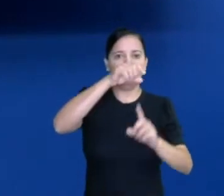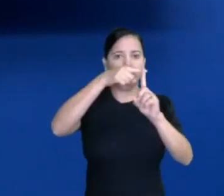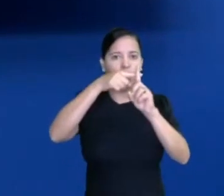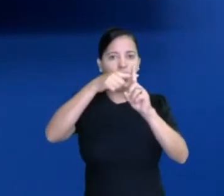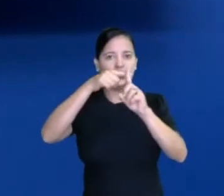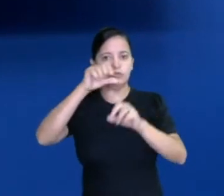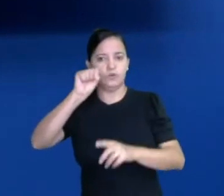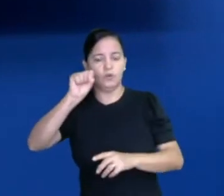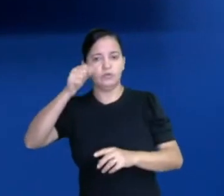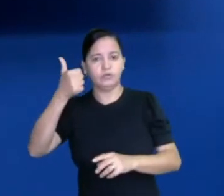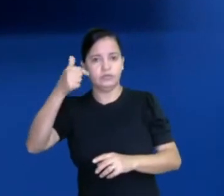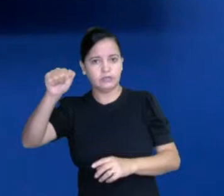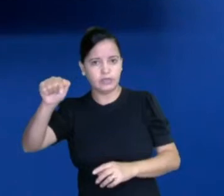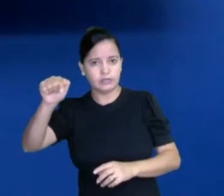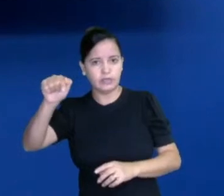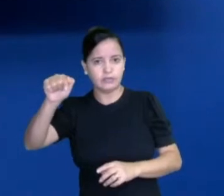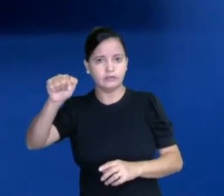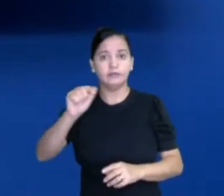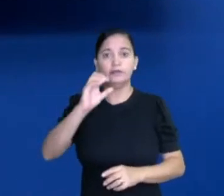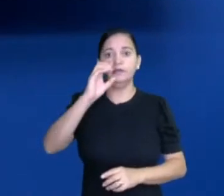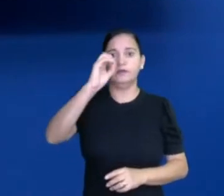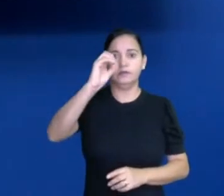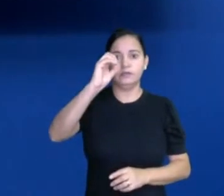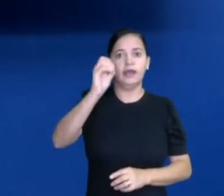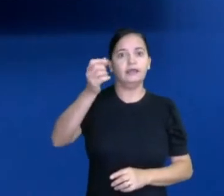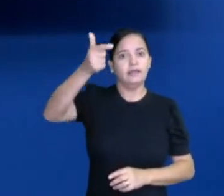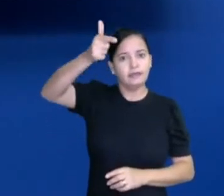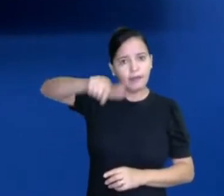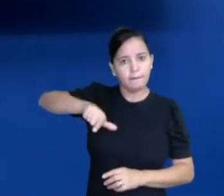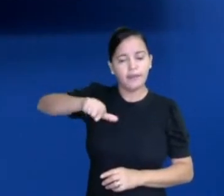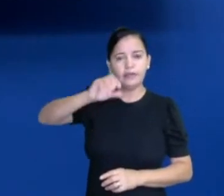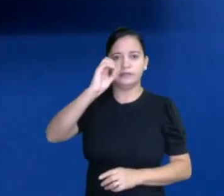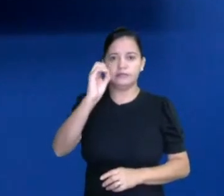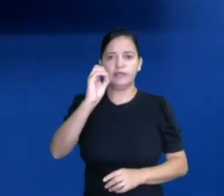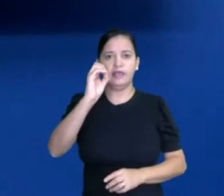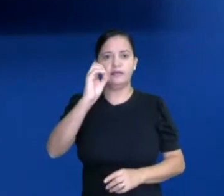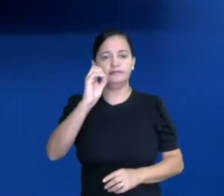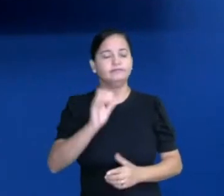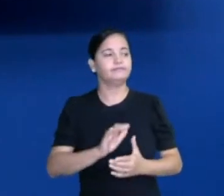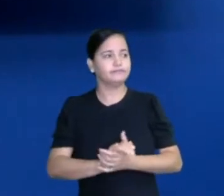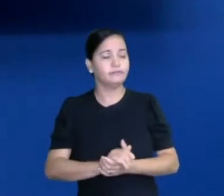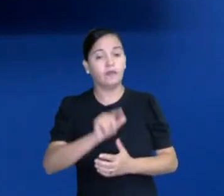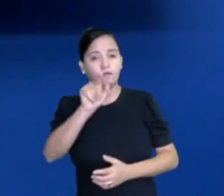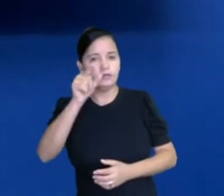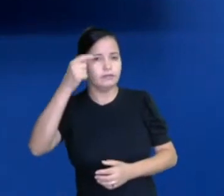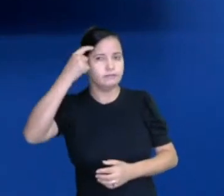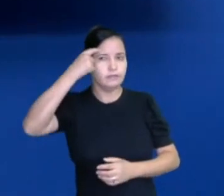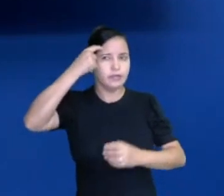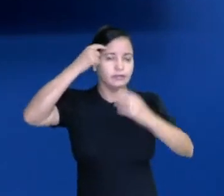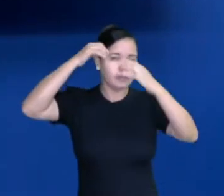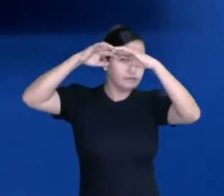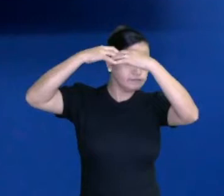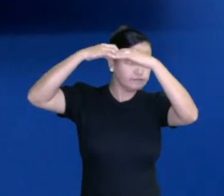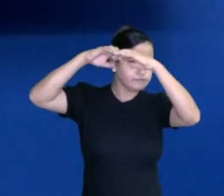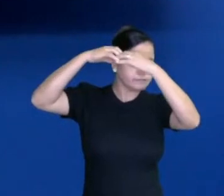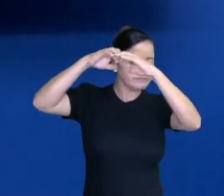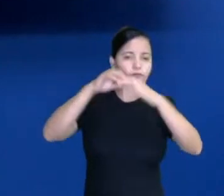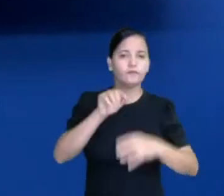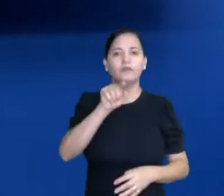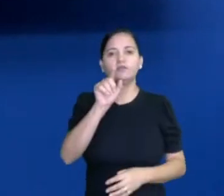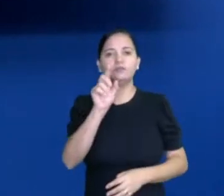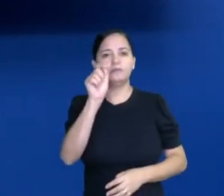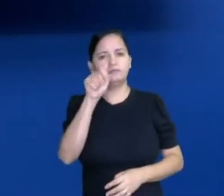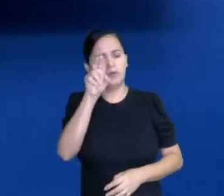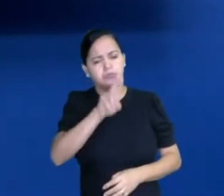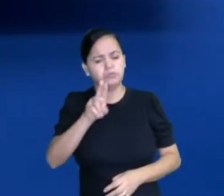Na unidade onde estava 0 e 0, repete o 0, 170. Beleza? É mais uma dica de cálculo mental. E aí você pode usar aquela que